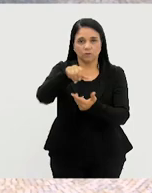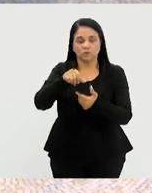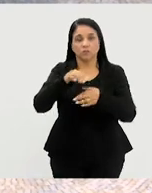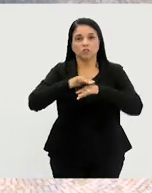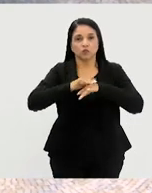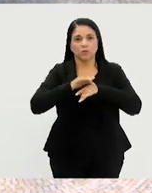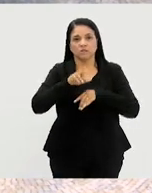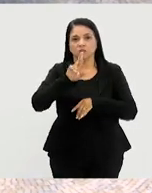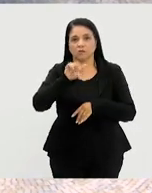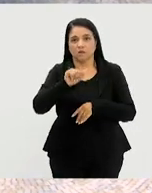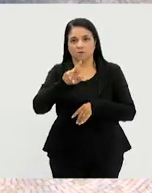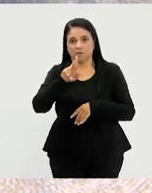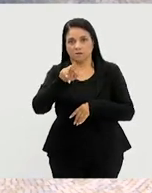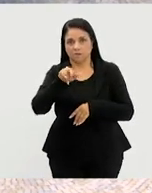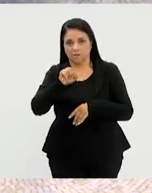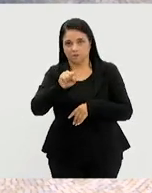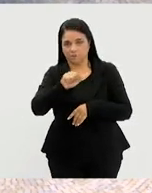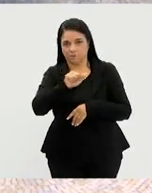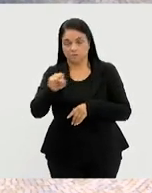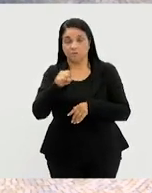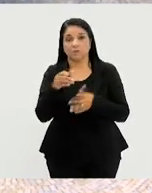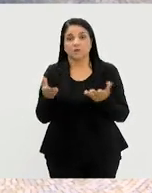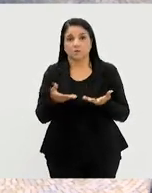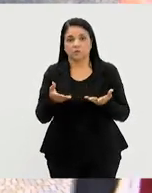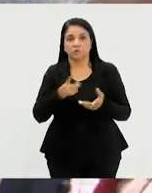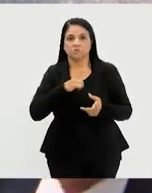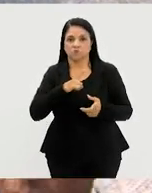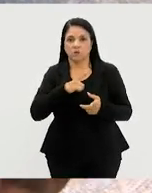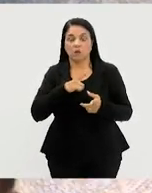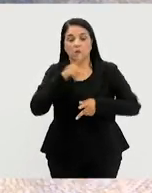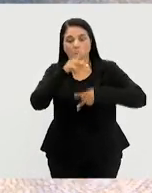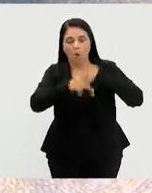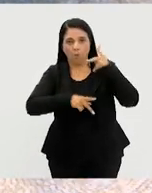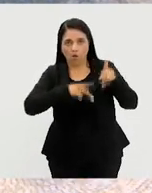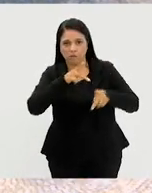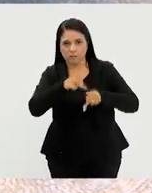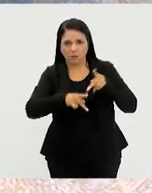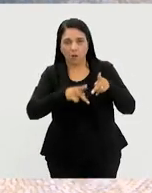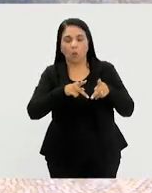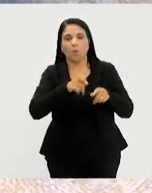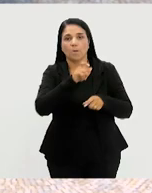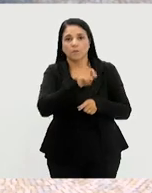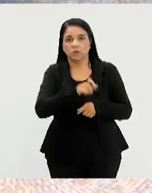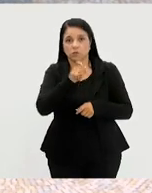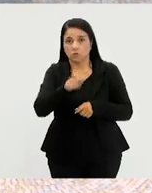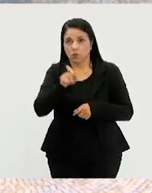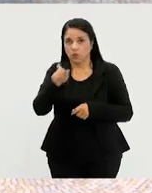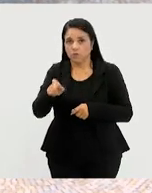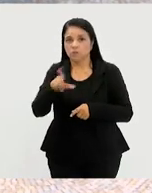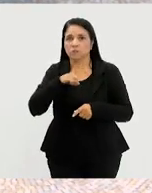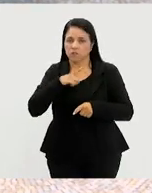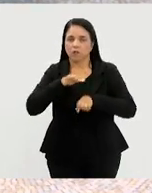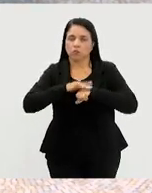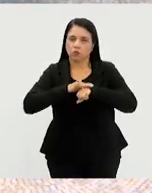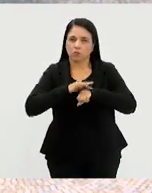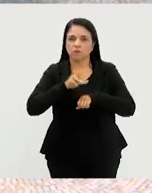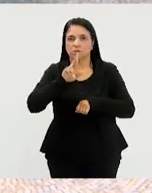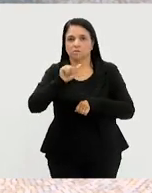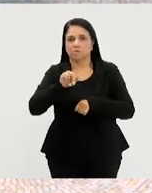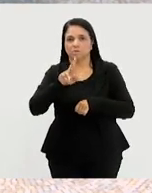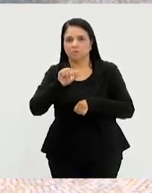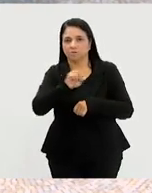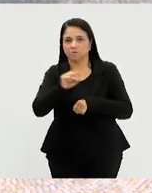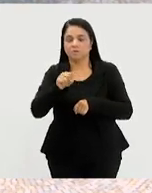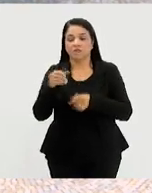Então hoje nós temos aqui ti juu uma população algumas pessoas que possuem doenças raras e que vieram nos